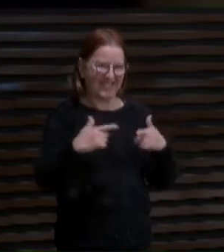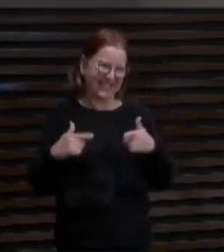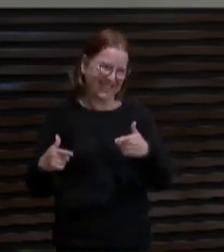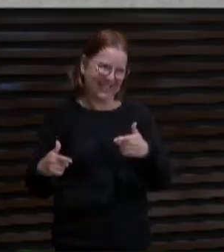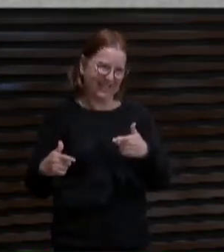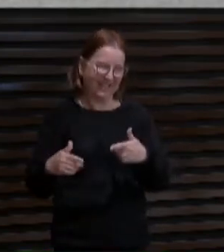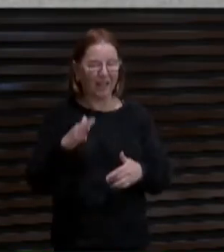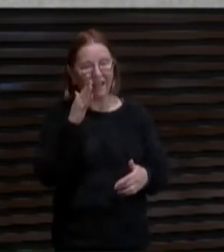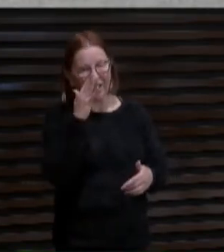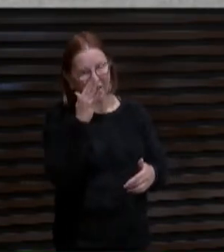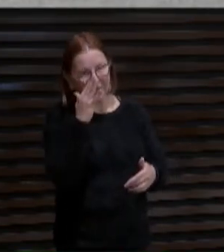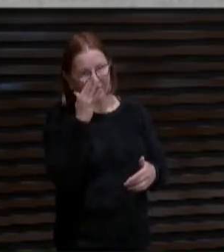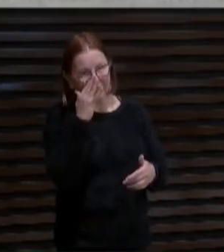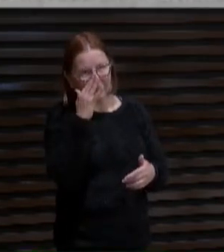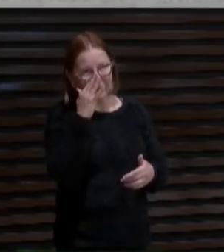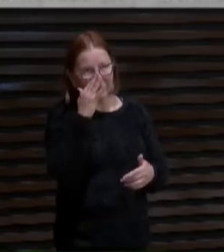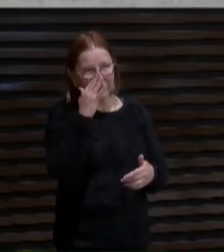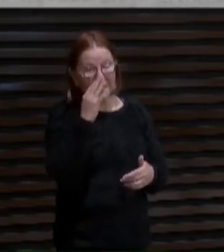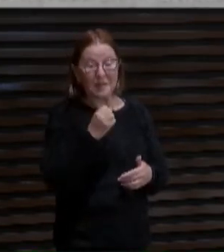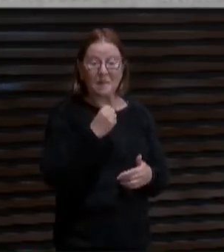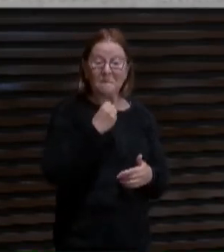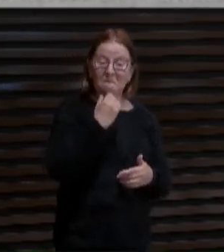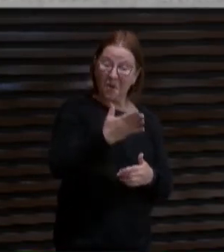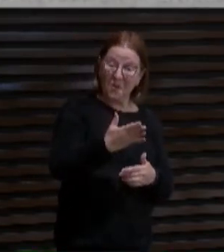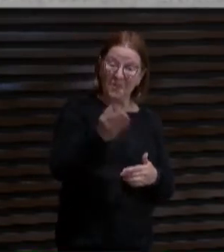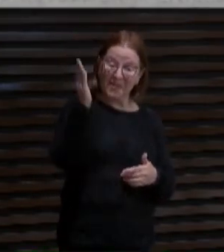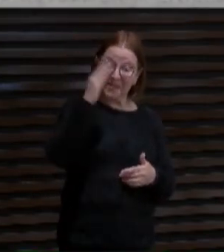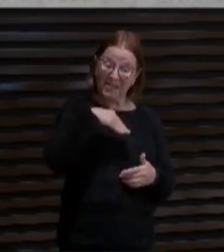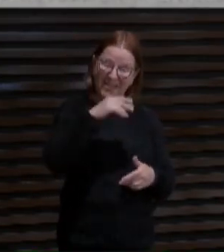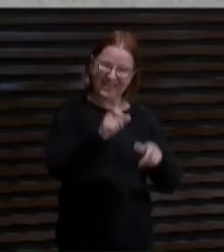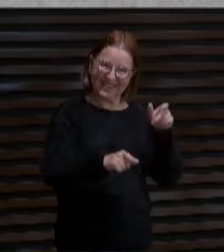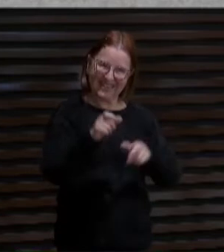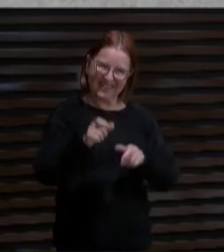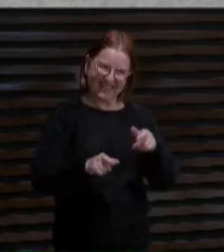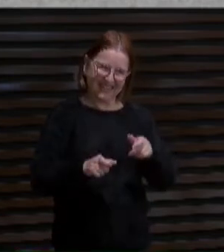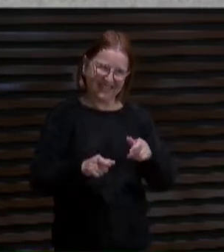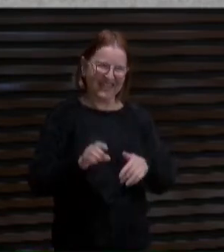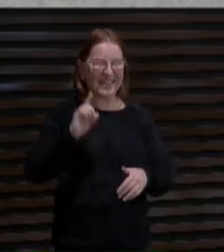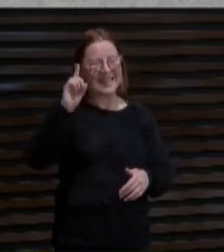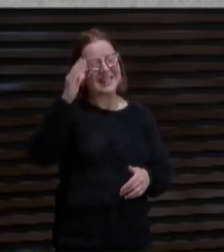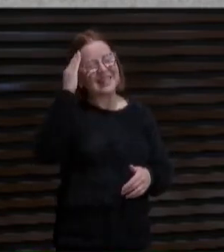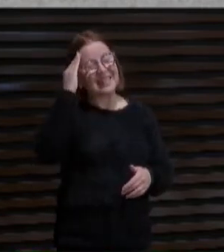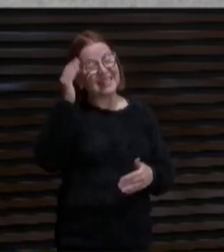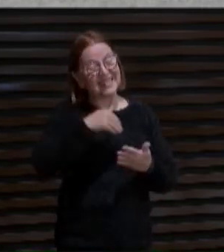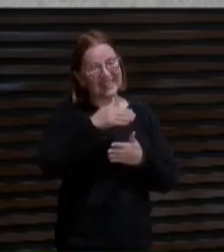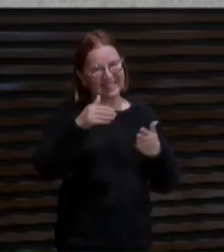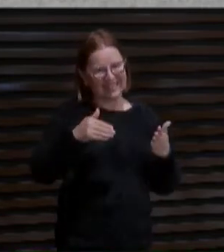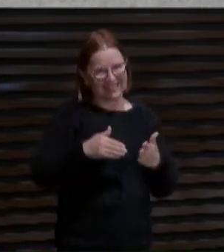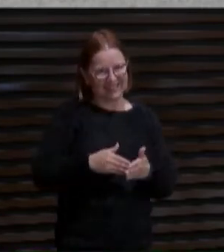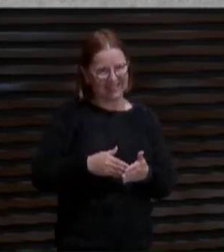contemplando bons e maus Deus é onisciente Deus sabe tudo